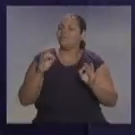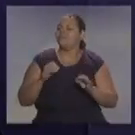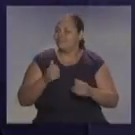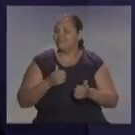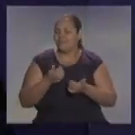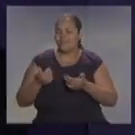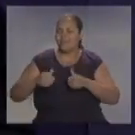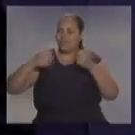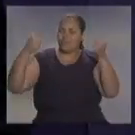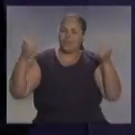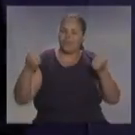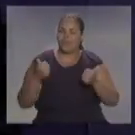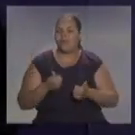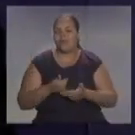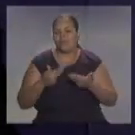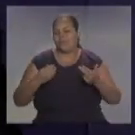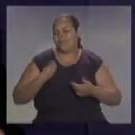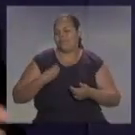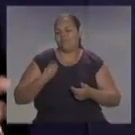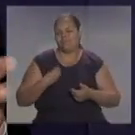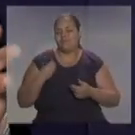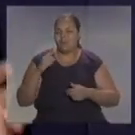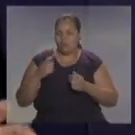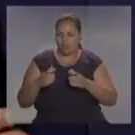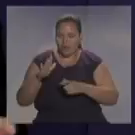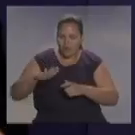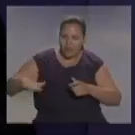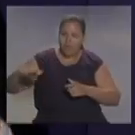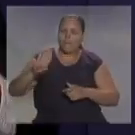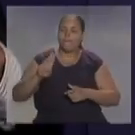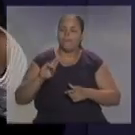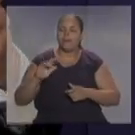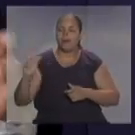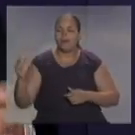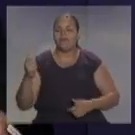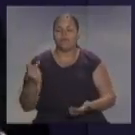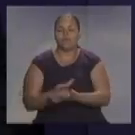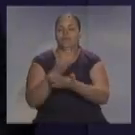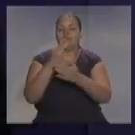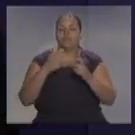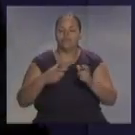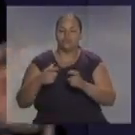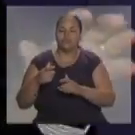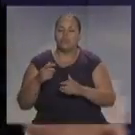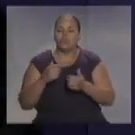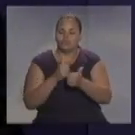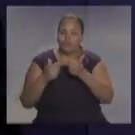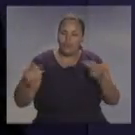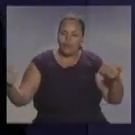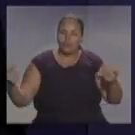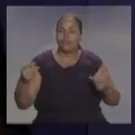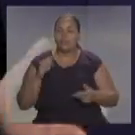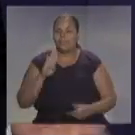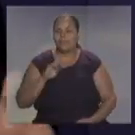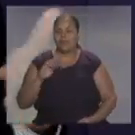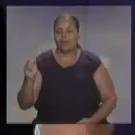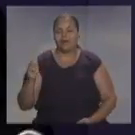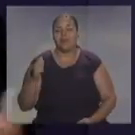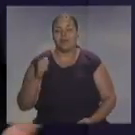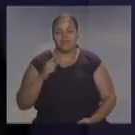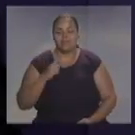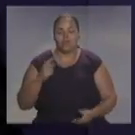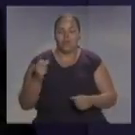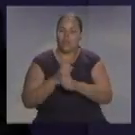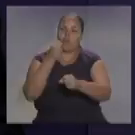a nossa visão é de que aquela região da Barra da Tijuca, onde aconteceram os jogos, sofreu uma verdadeira transformação. A Barra da Tijuca, por